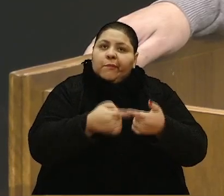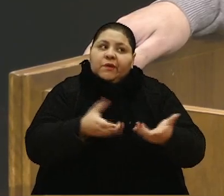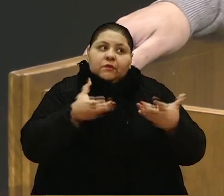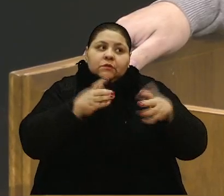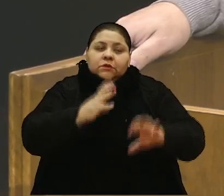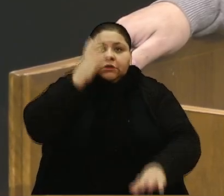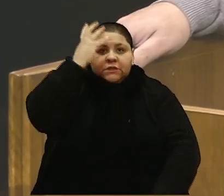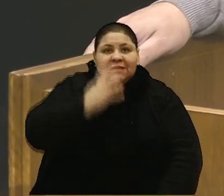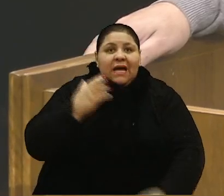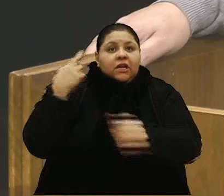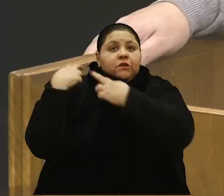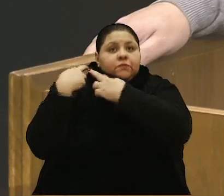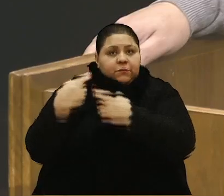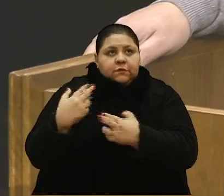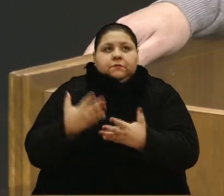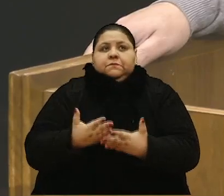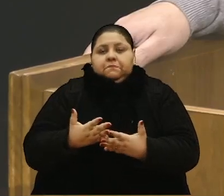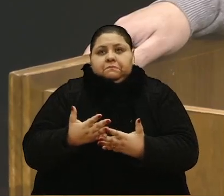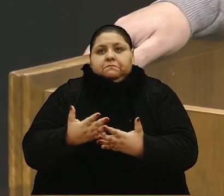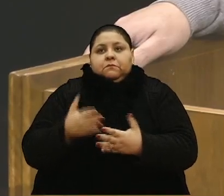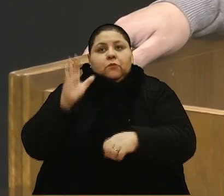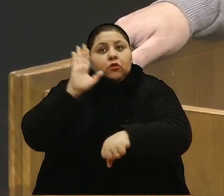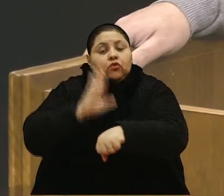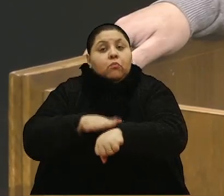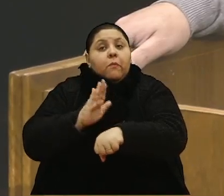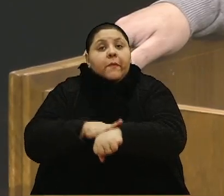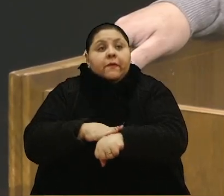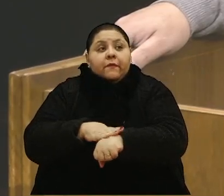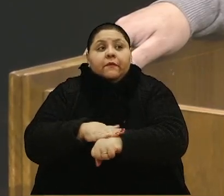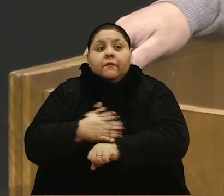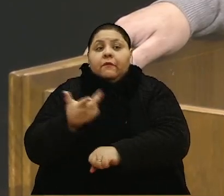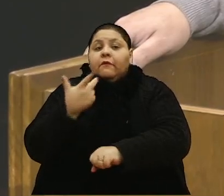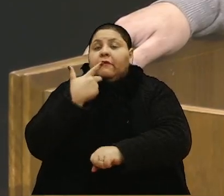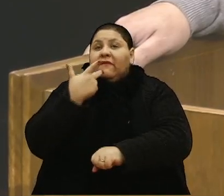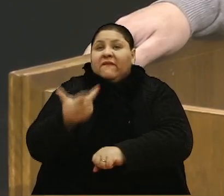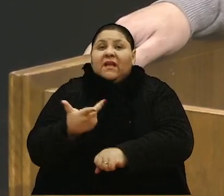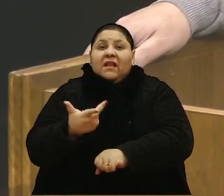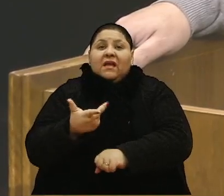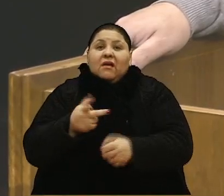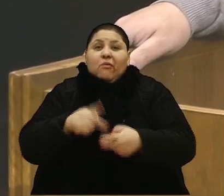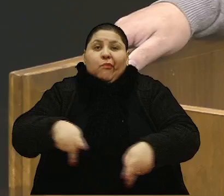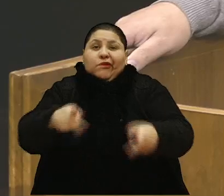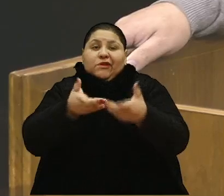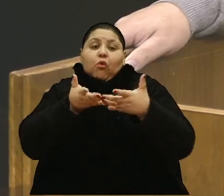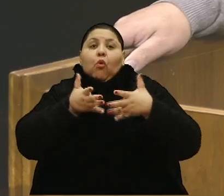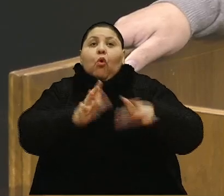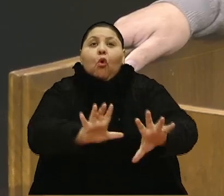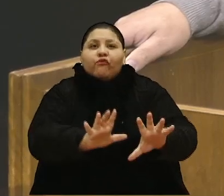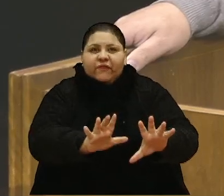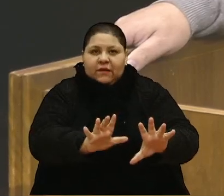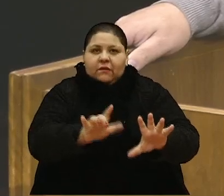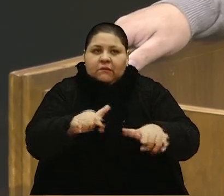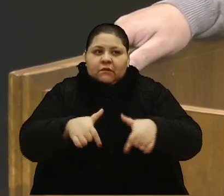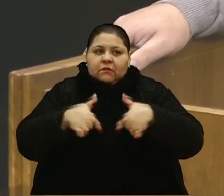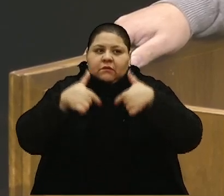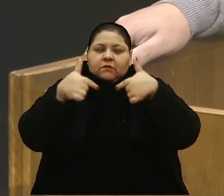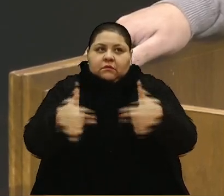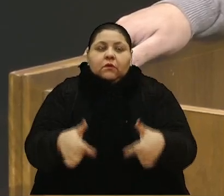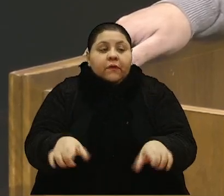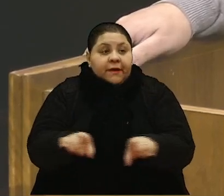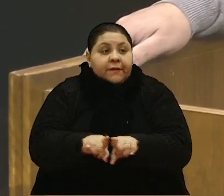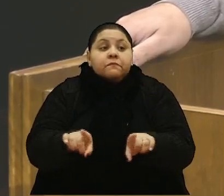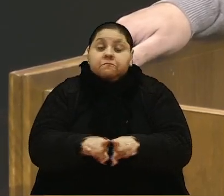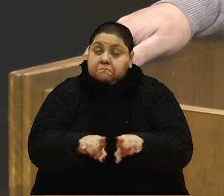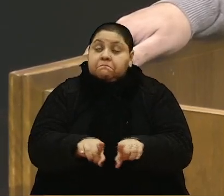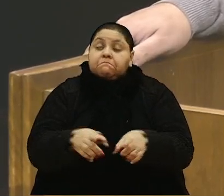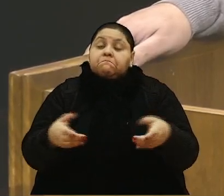de responsabilidade. E no momento que se joga a população contra a esse tipo de ação, não está sendo contra o governo Adiló, está